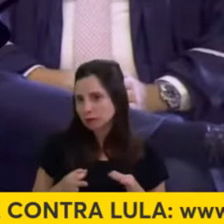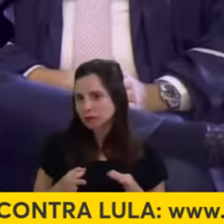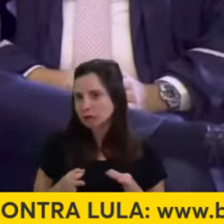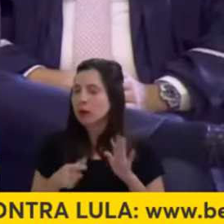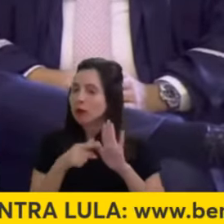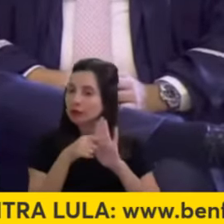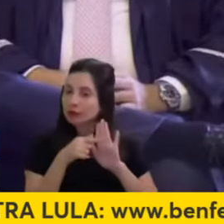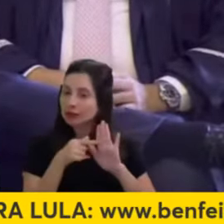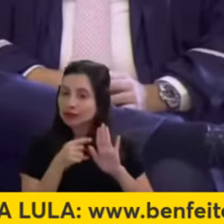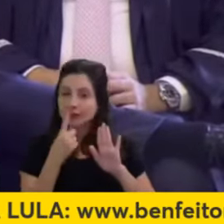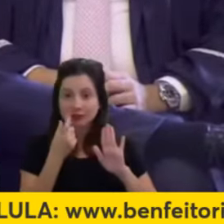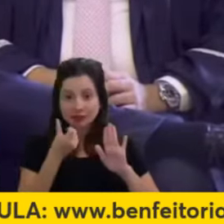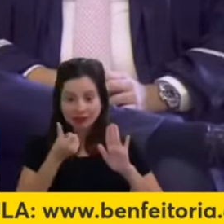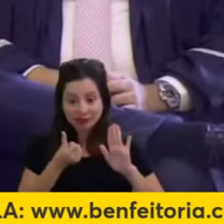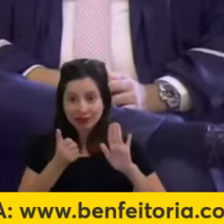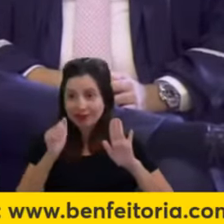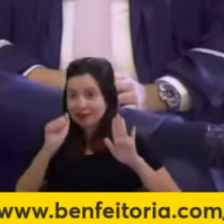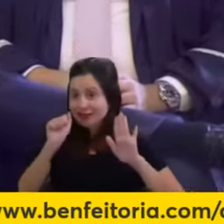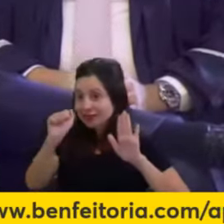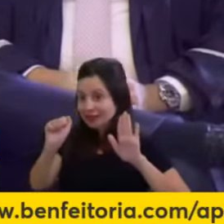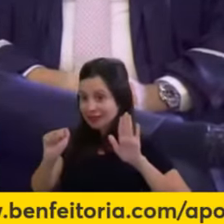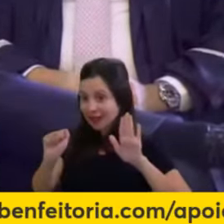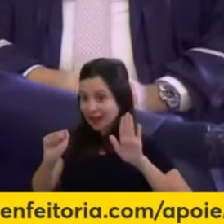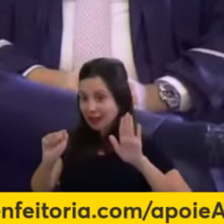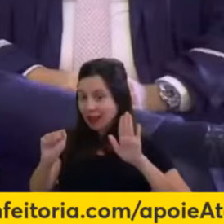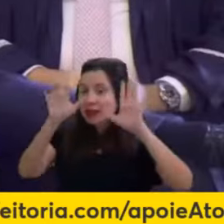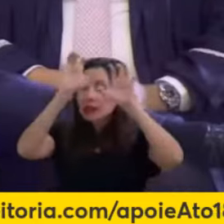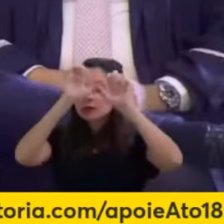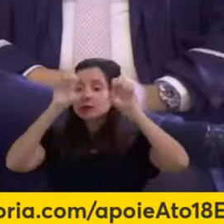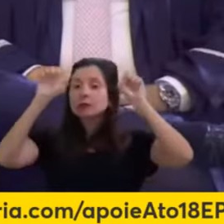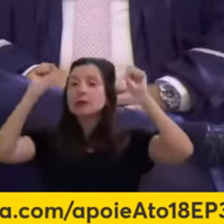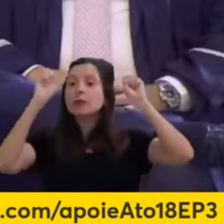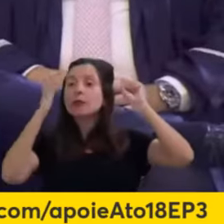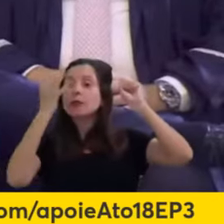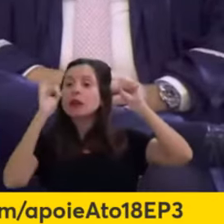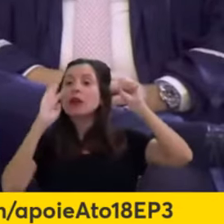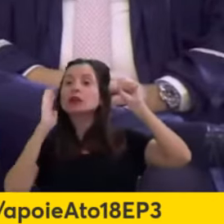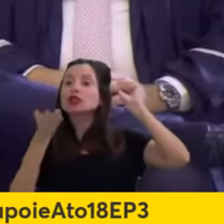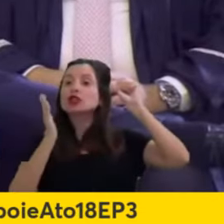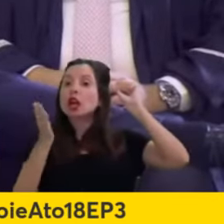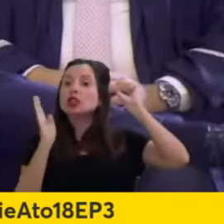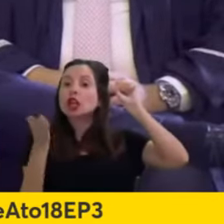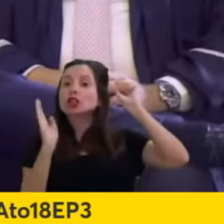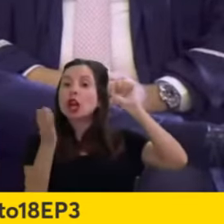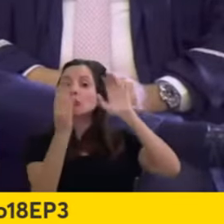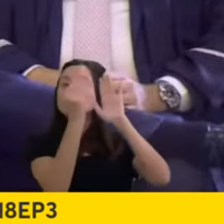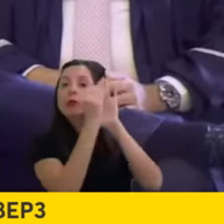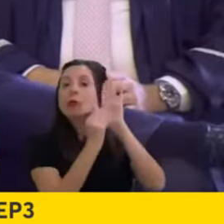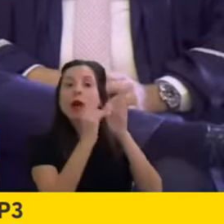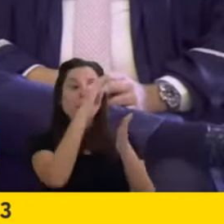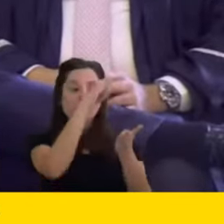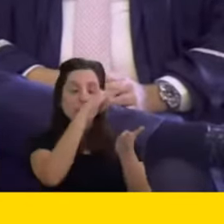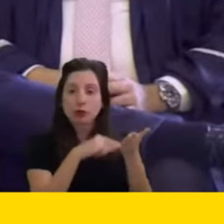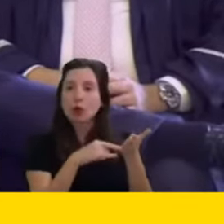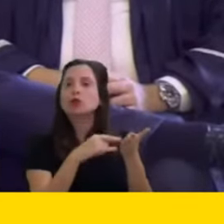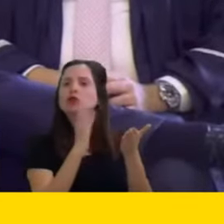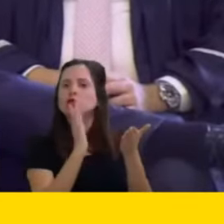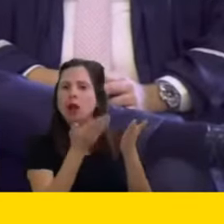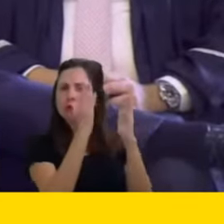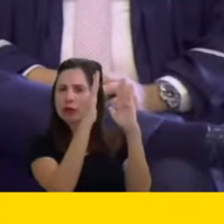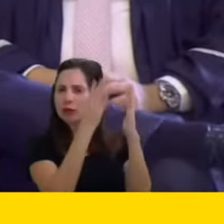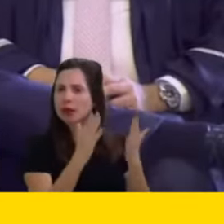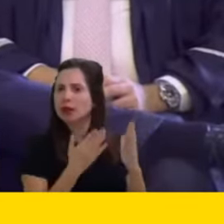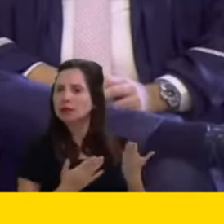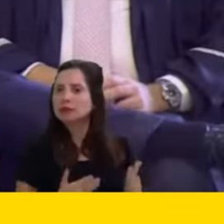16 a que Justamente a o o Supremo Tribunal Federal já definiu e reiterado jurisprudência de que criar-se ou interpretar-se